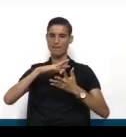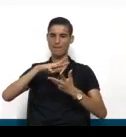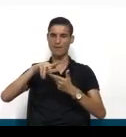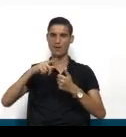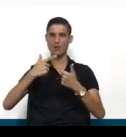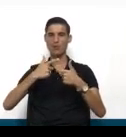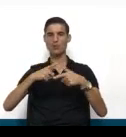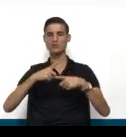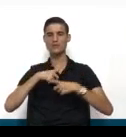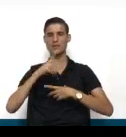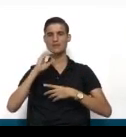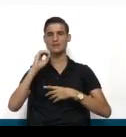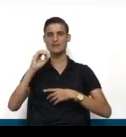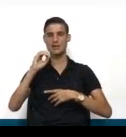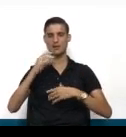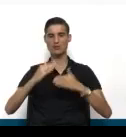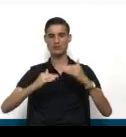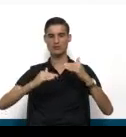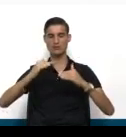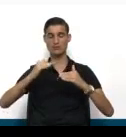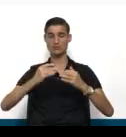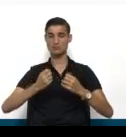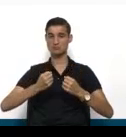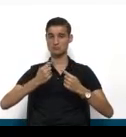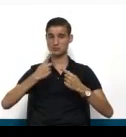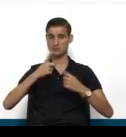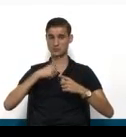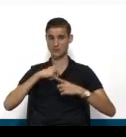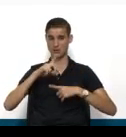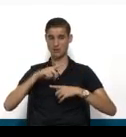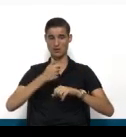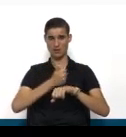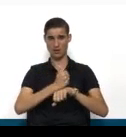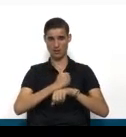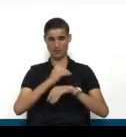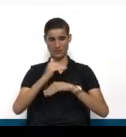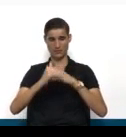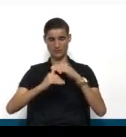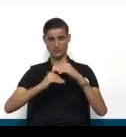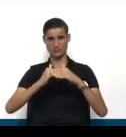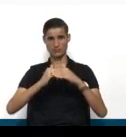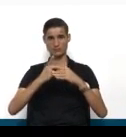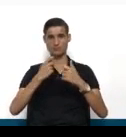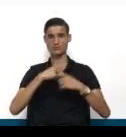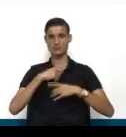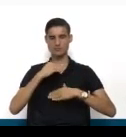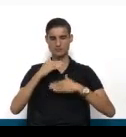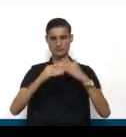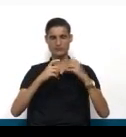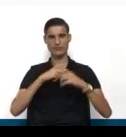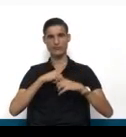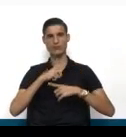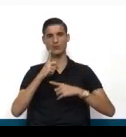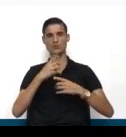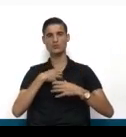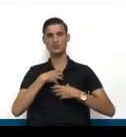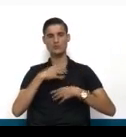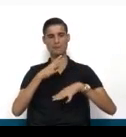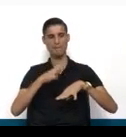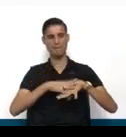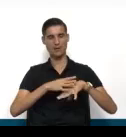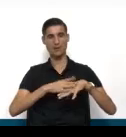né? A gravidade é zero. Então, olha que bacana, tem uma situação, você está desenvolvendo um game né? E aí a gente tem que desenvolver um modelo